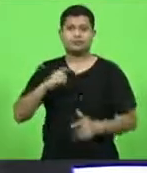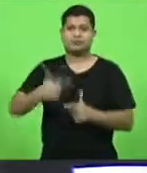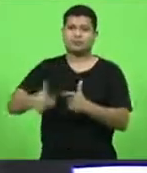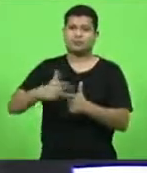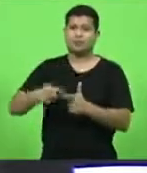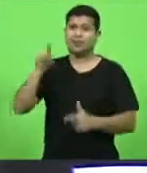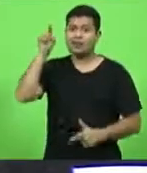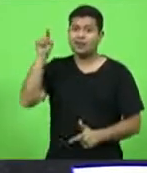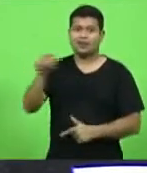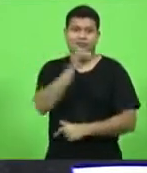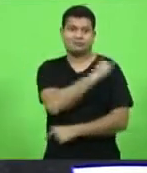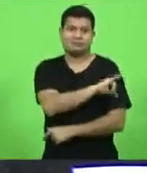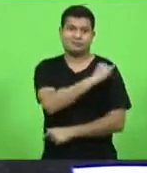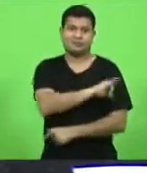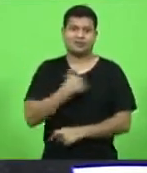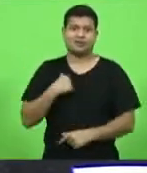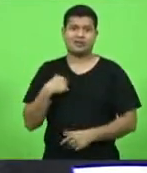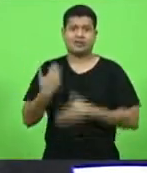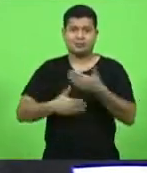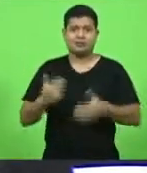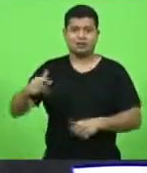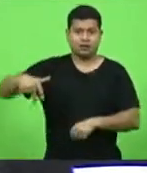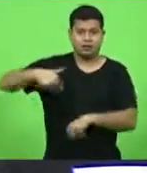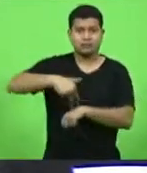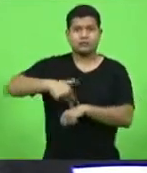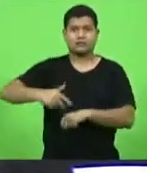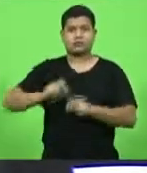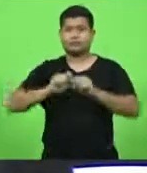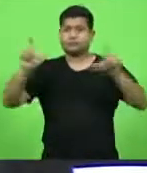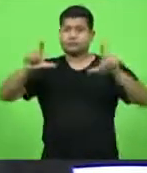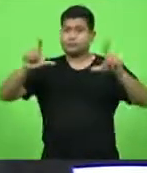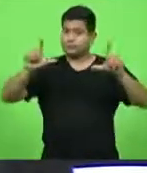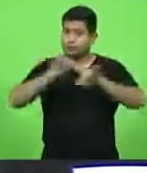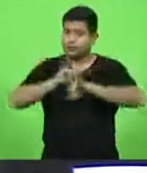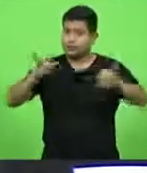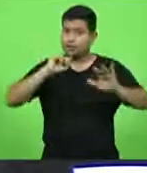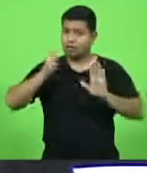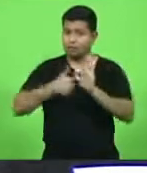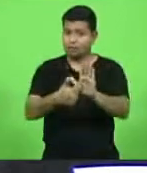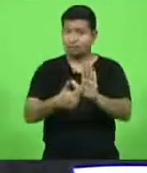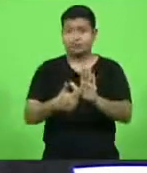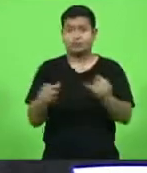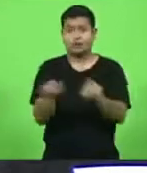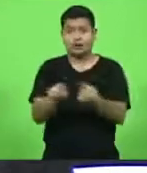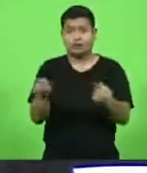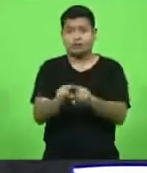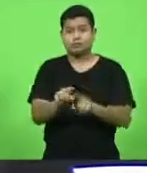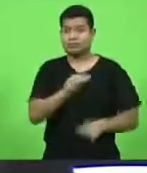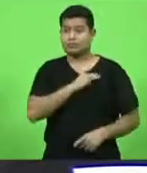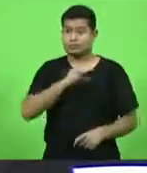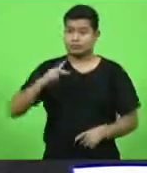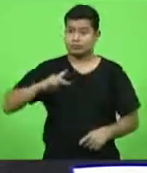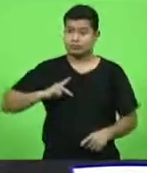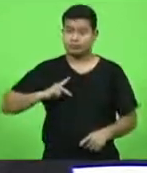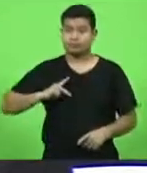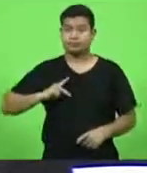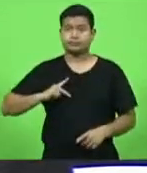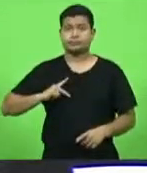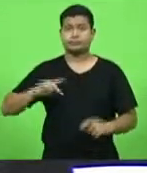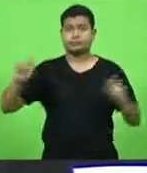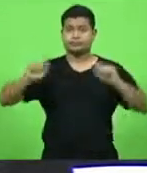eu trouxe e eu trouxe aqui para para o plenário essa denúncia bem como para o Ministério Público